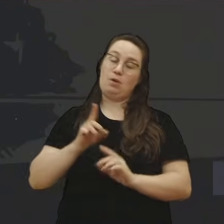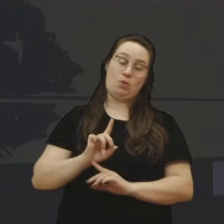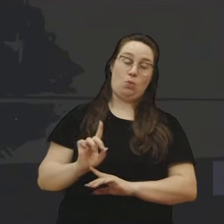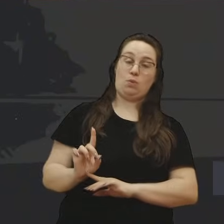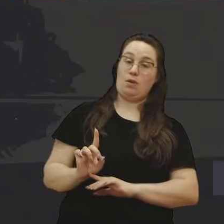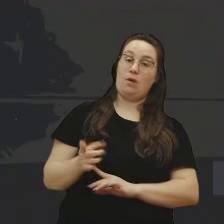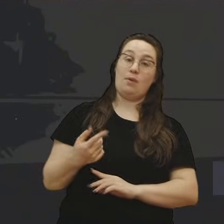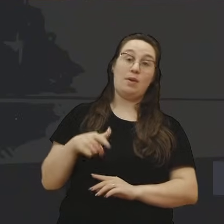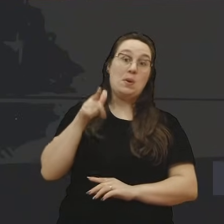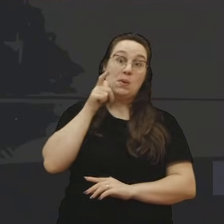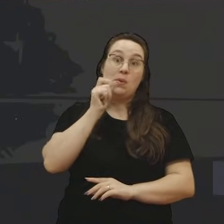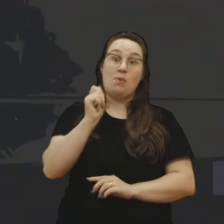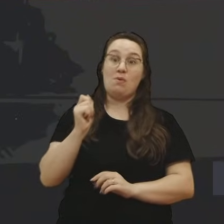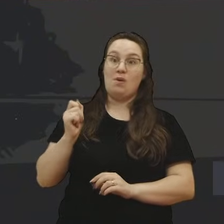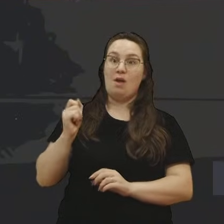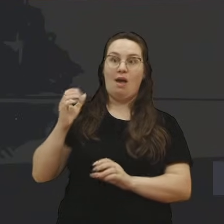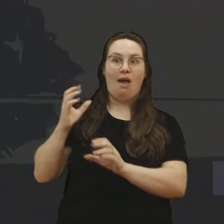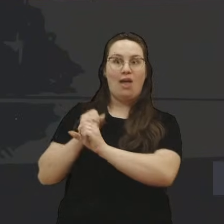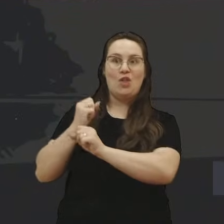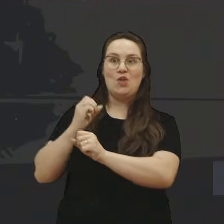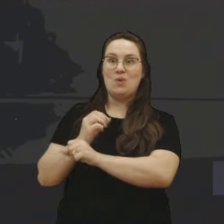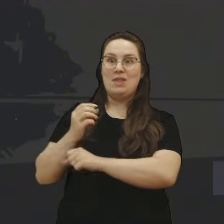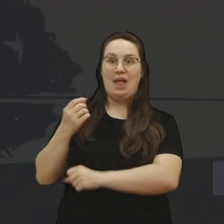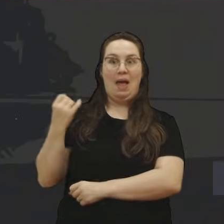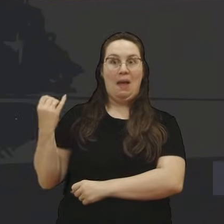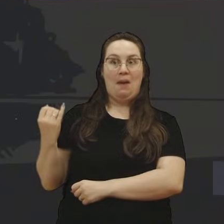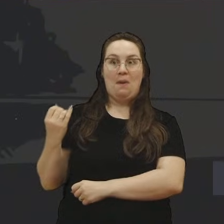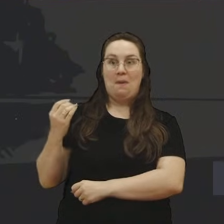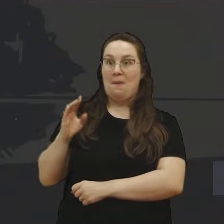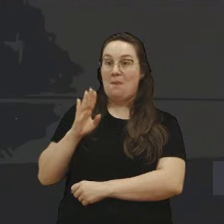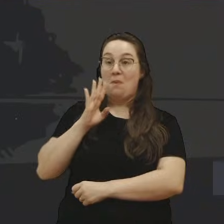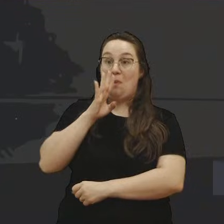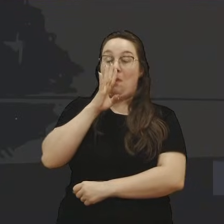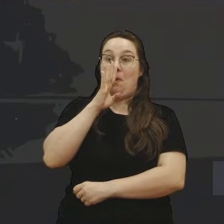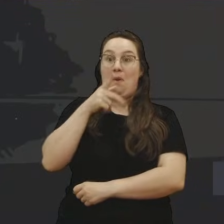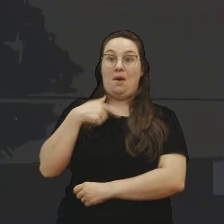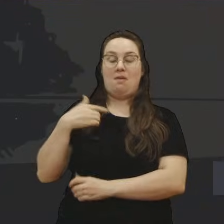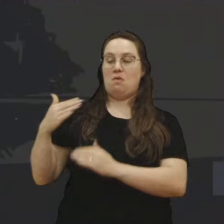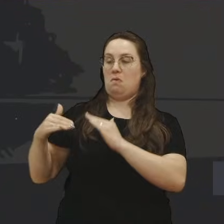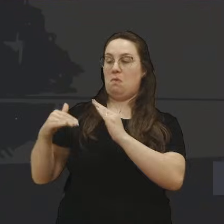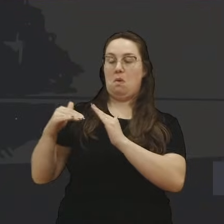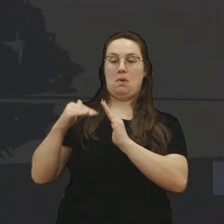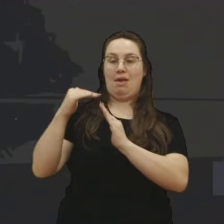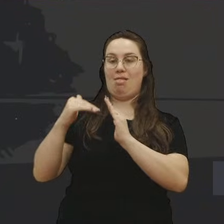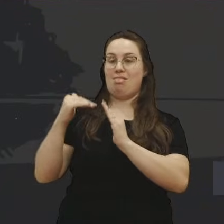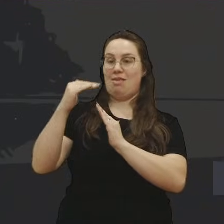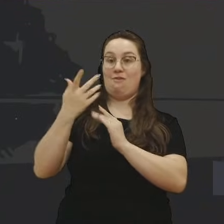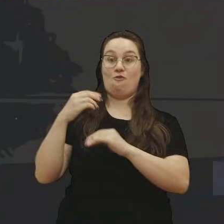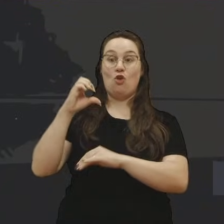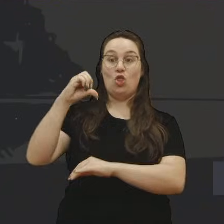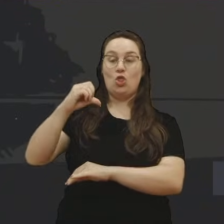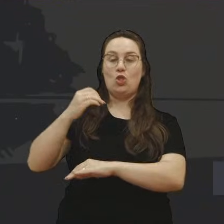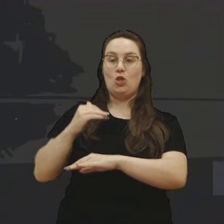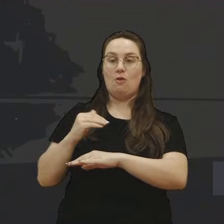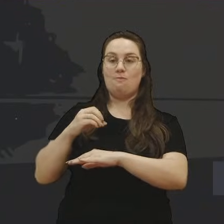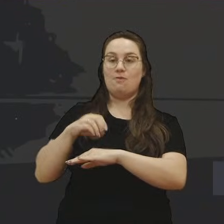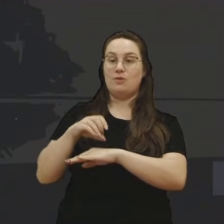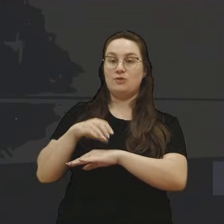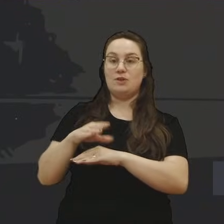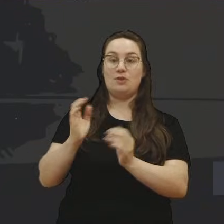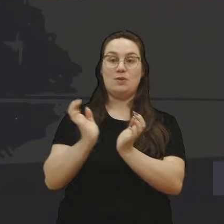conquistados resultados expressivos em qualquer nível. Foram 9 indicações nesta